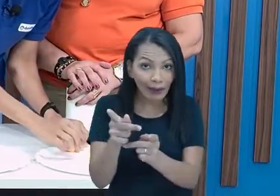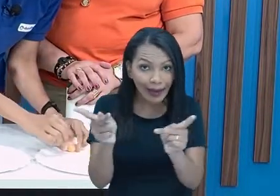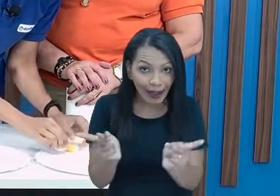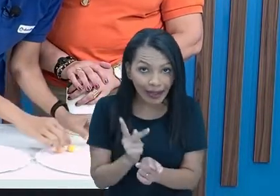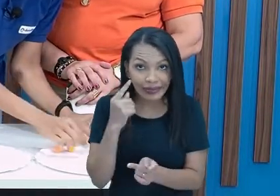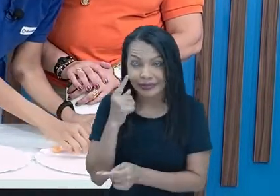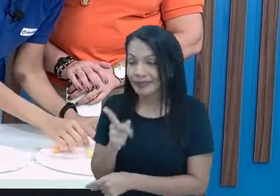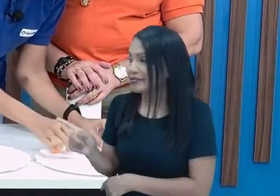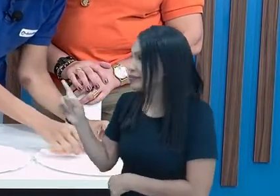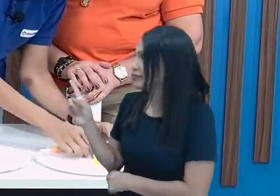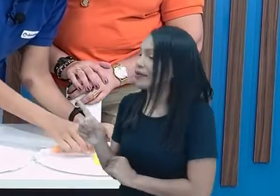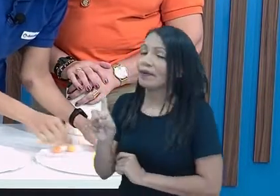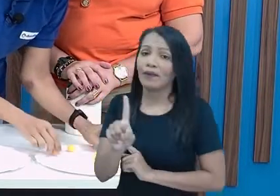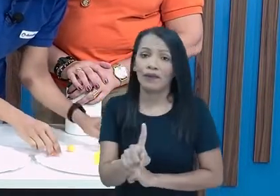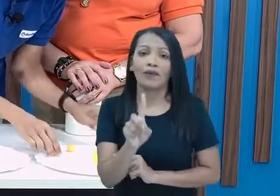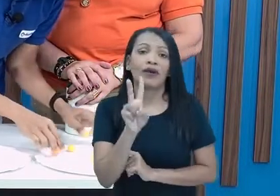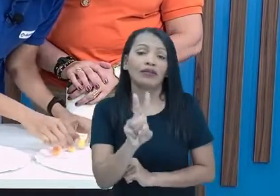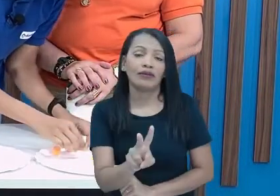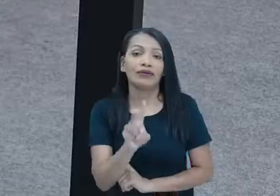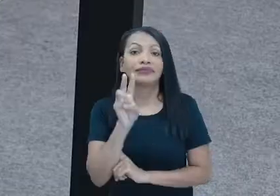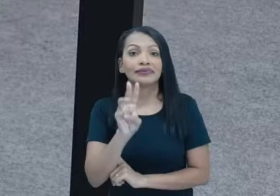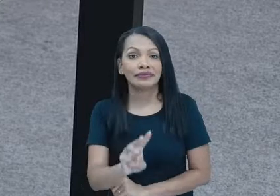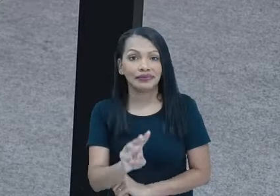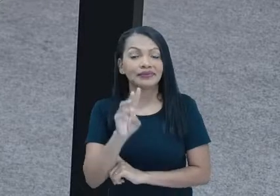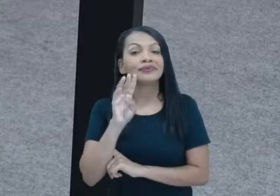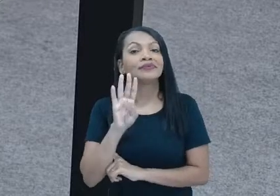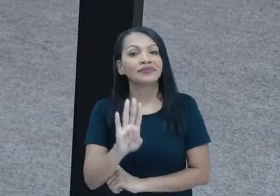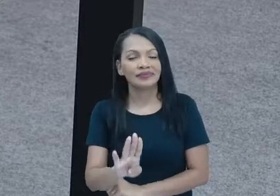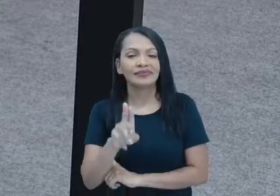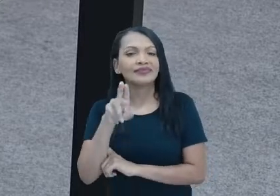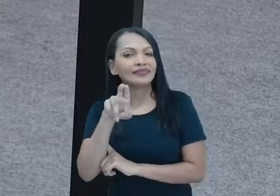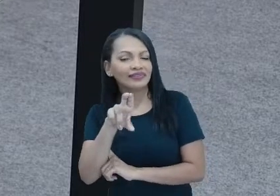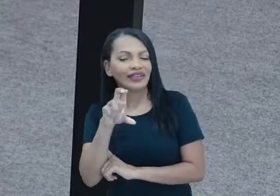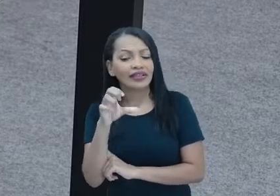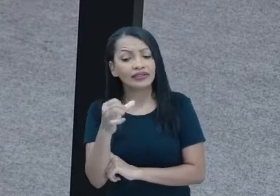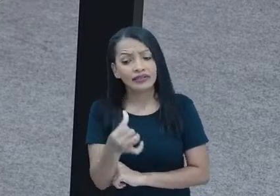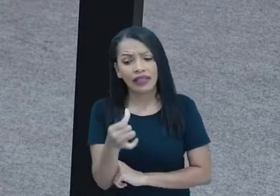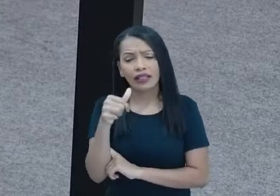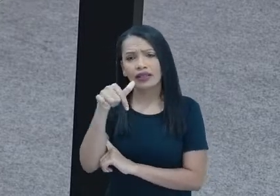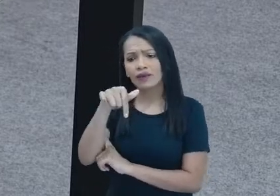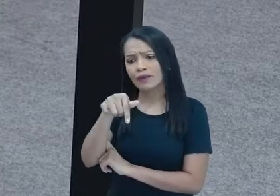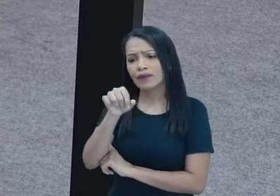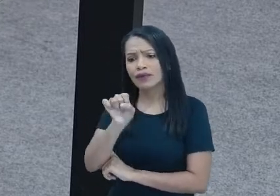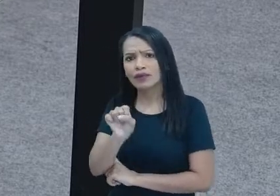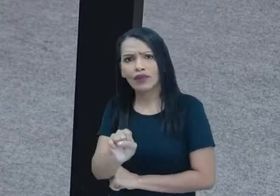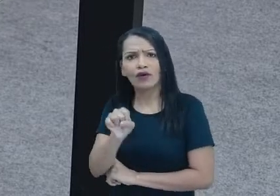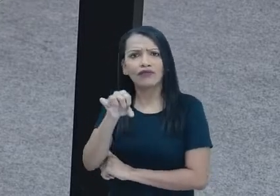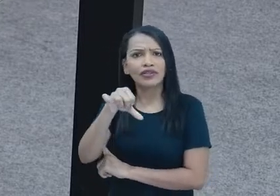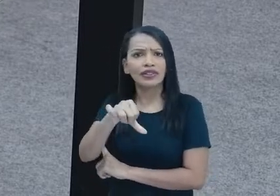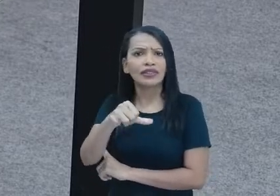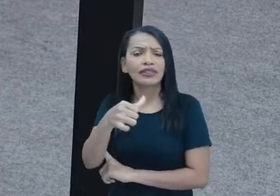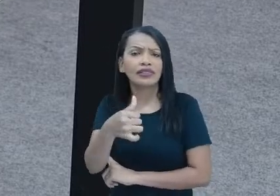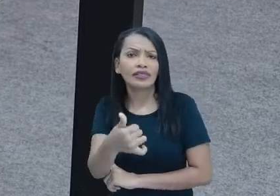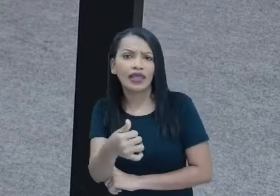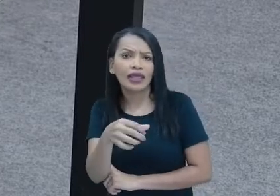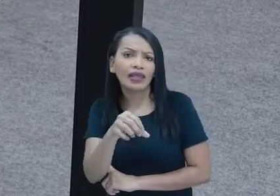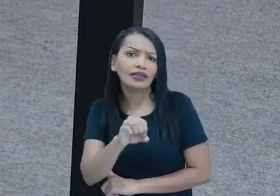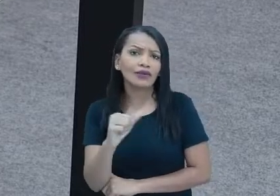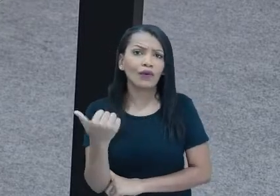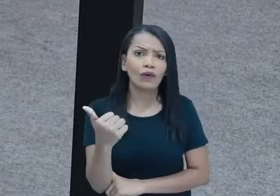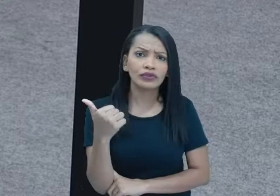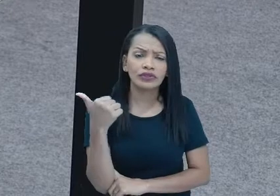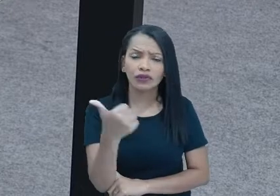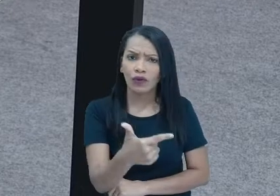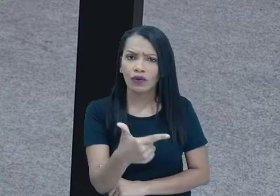1, 2, 3, 4, 5, 6, 7, 8, 9, 10, 11,